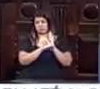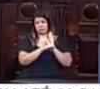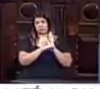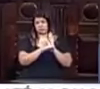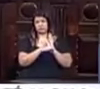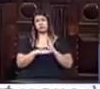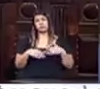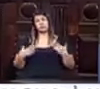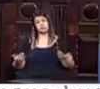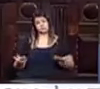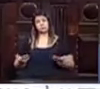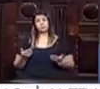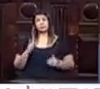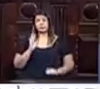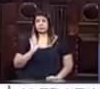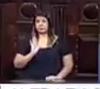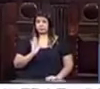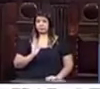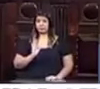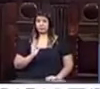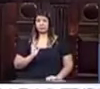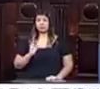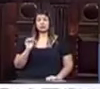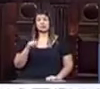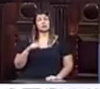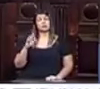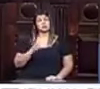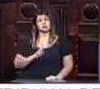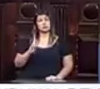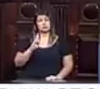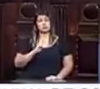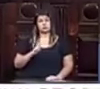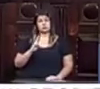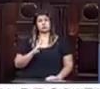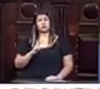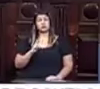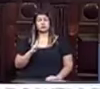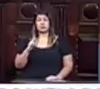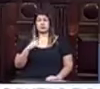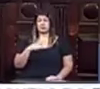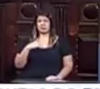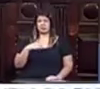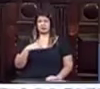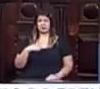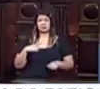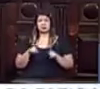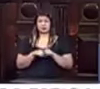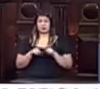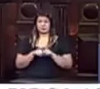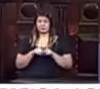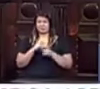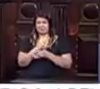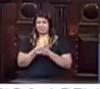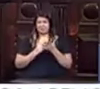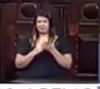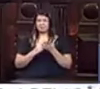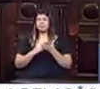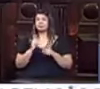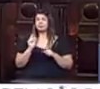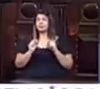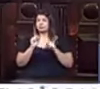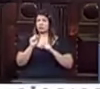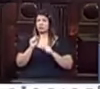Porém, isso está sendo usado e gerando dúvida, em parte da imprensa, inclusive, de